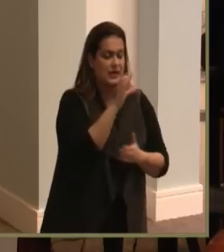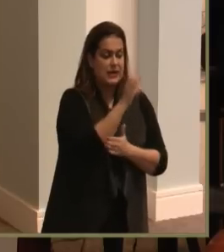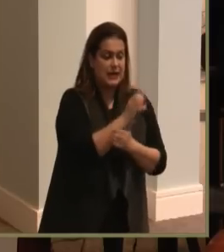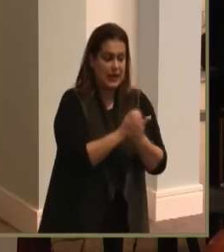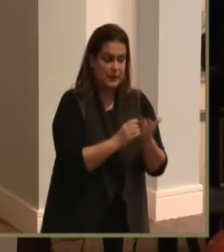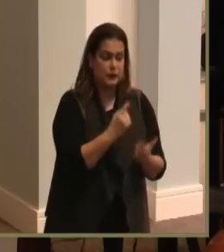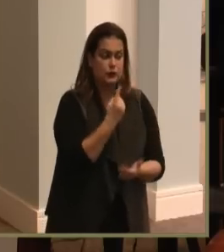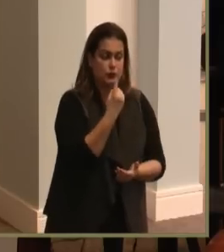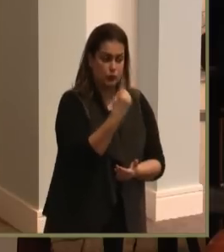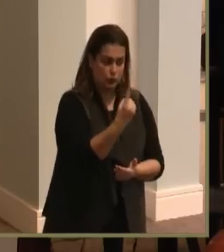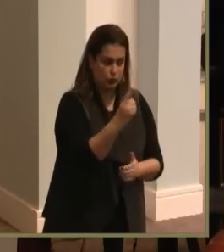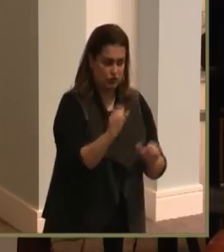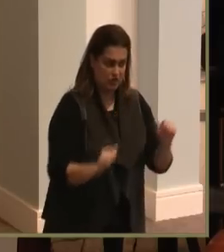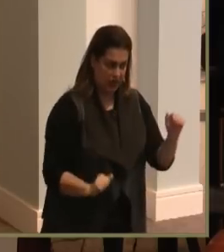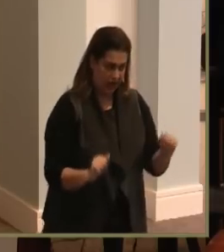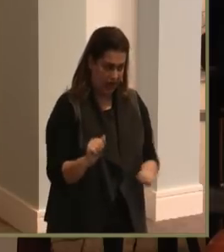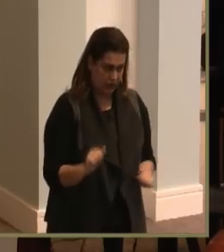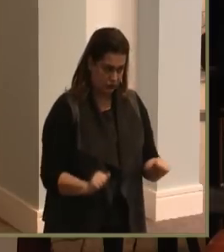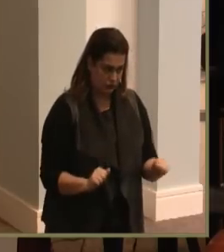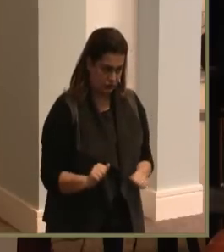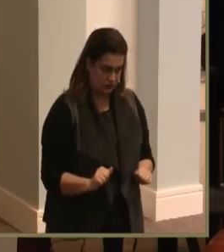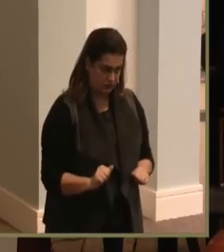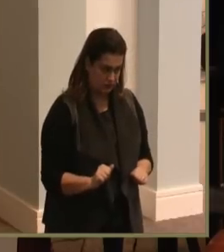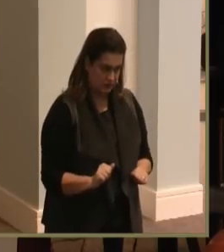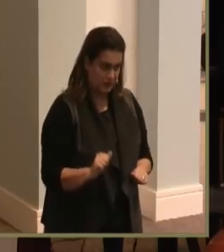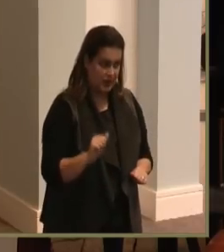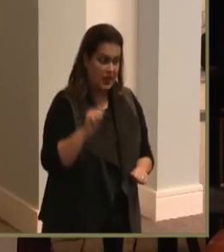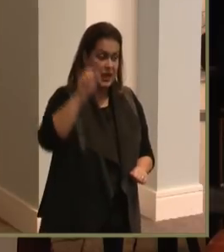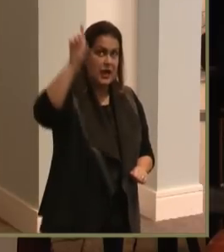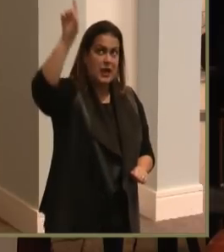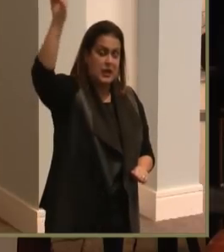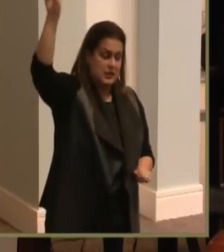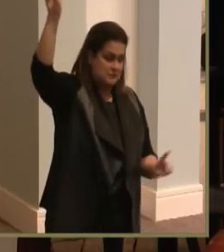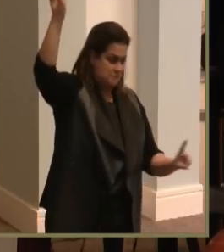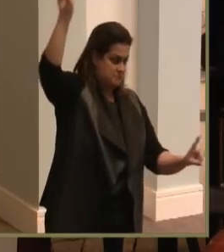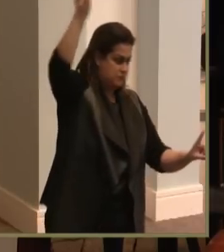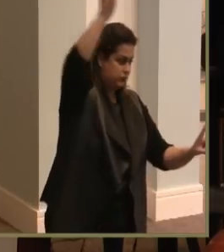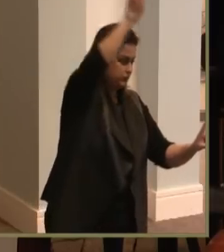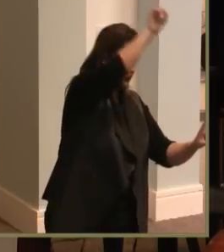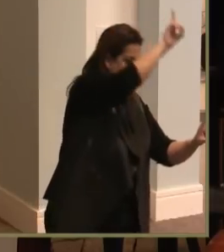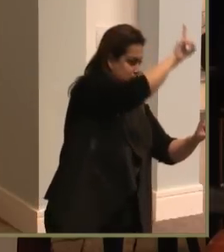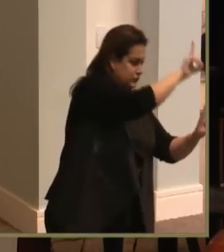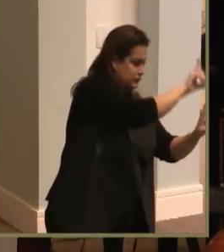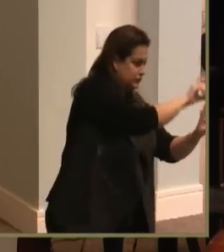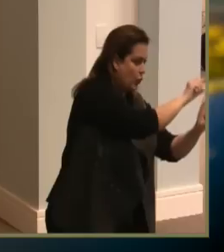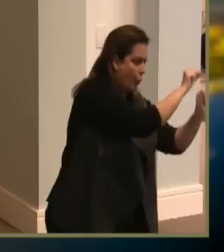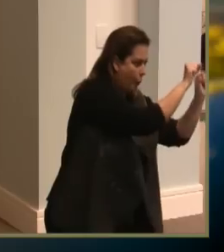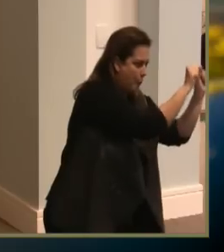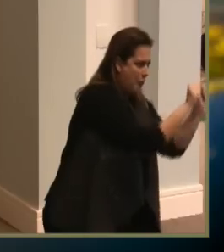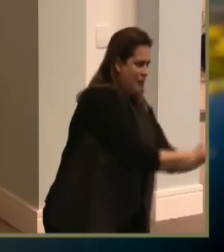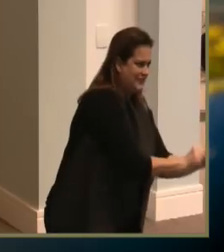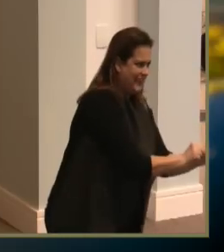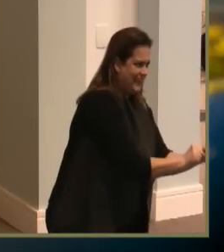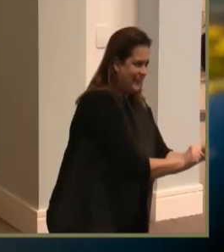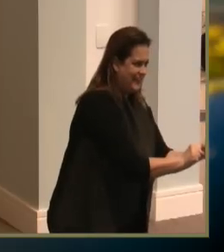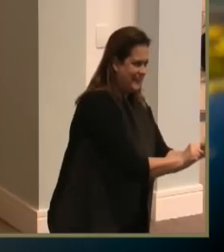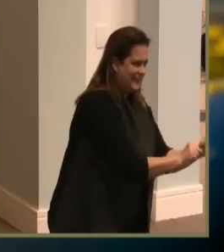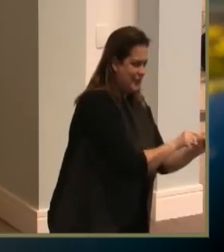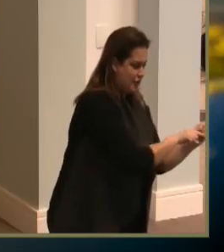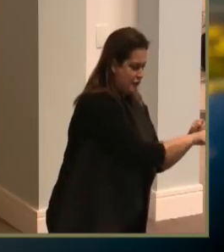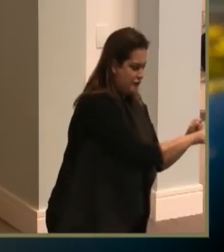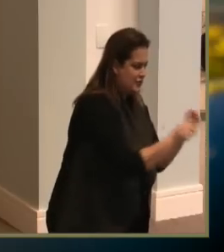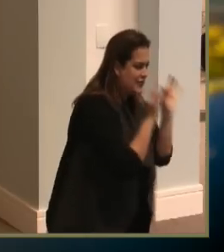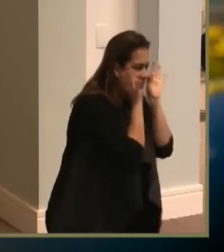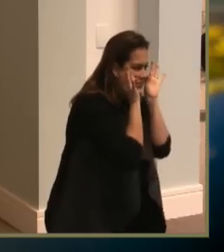de Atos. Mas recebereis poder ao descer sobre vós o Espírito Santo e ser-me-eis testemunhas, tanto